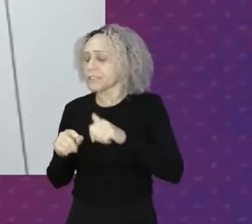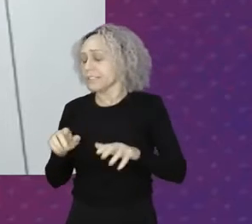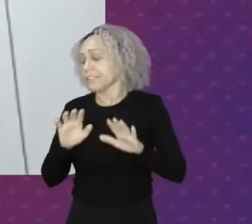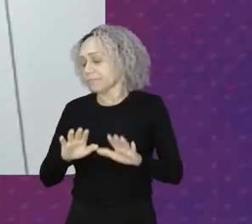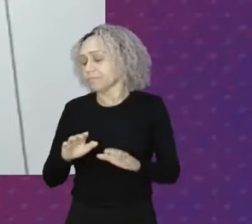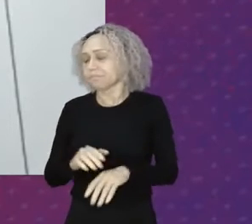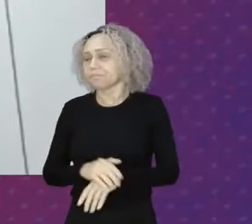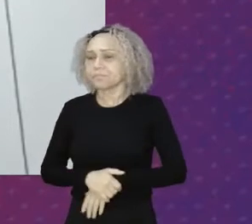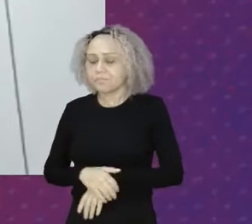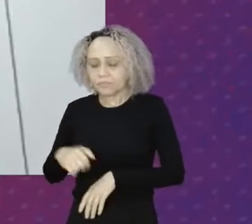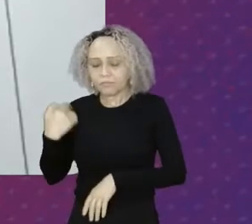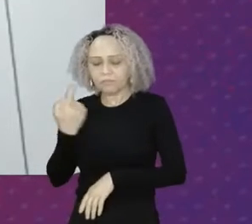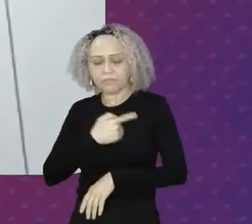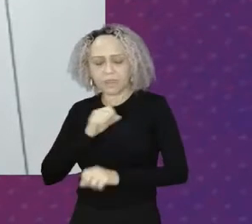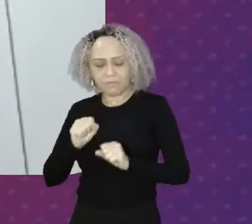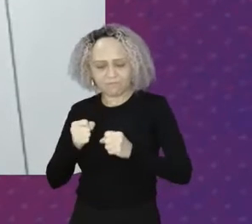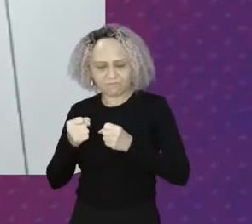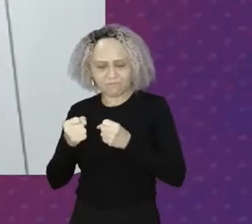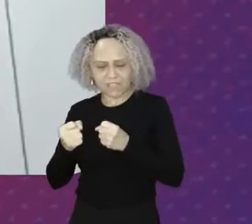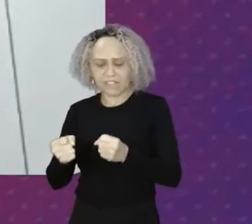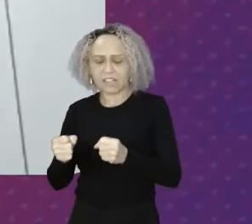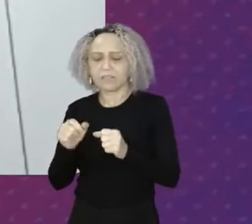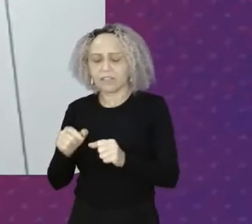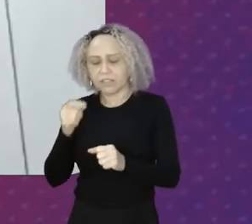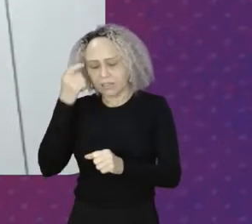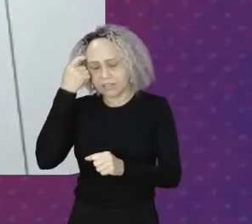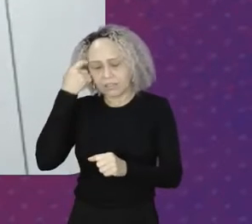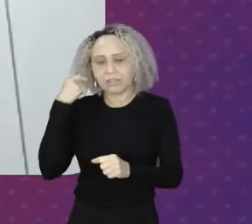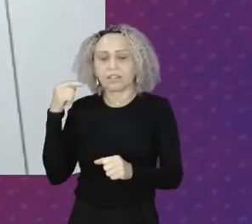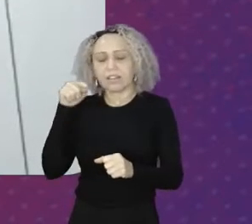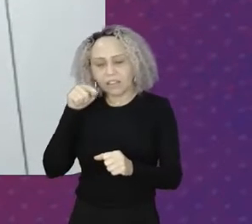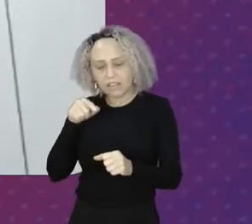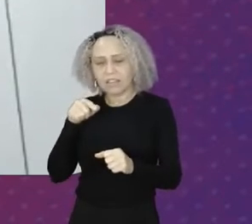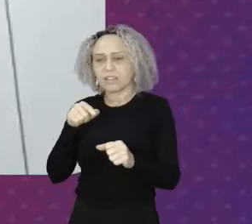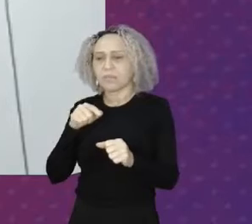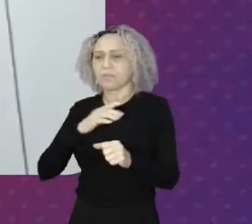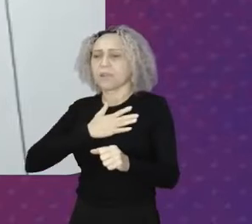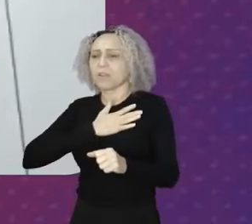misoginia, porque nós viemos de um contexto de